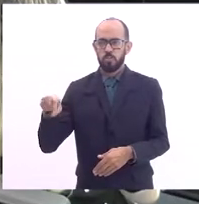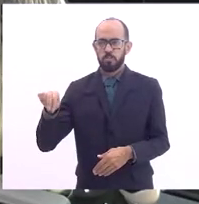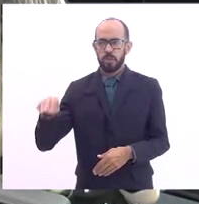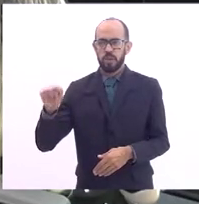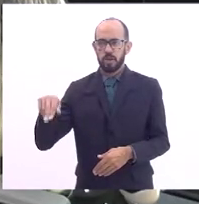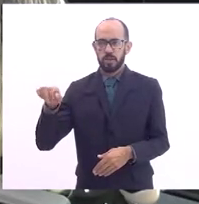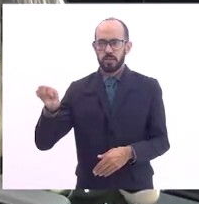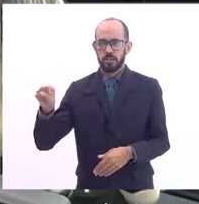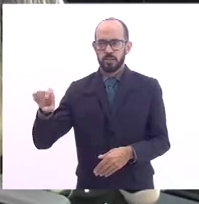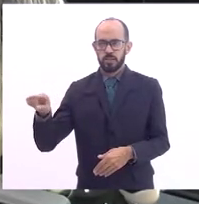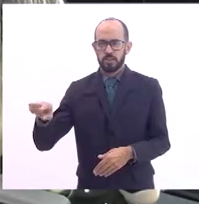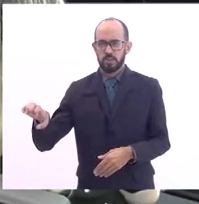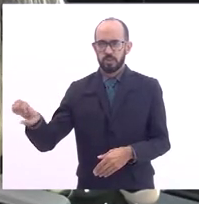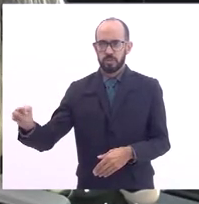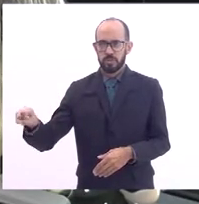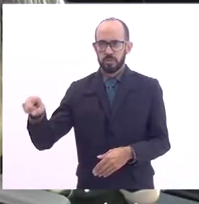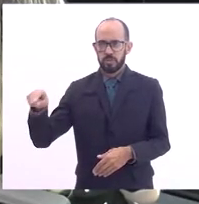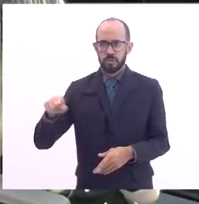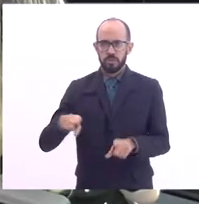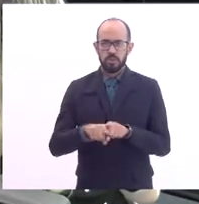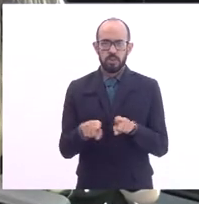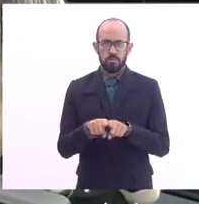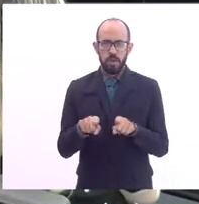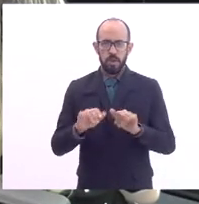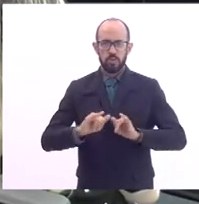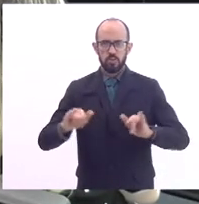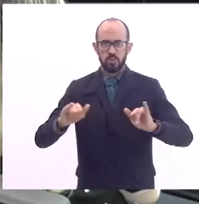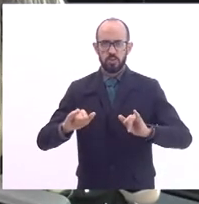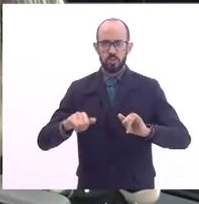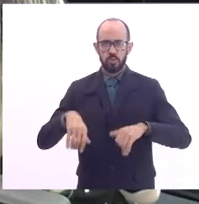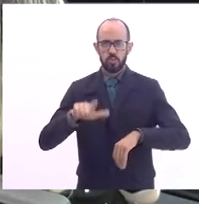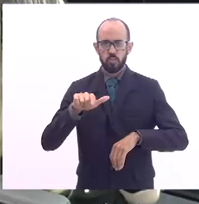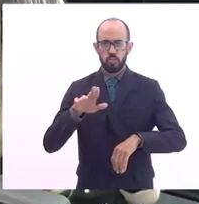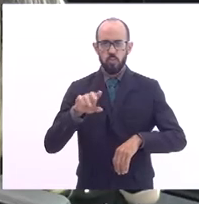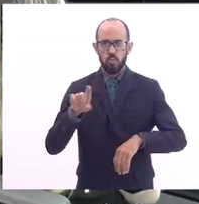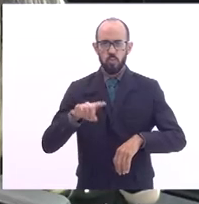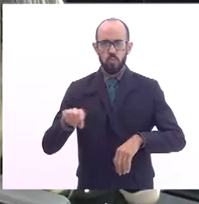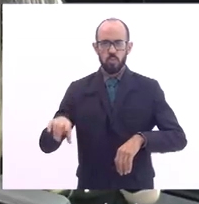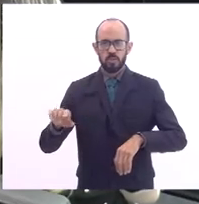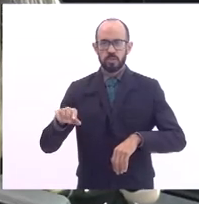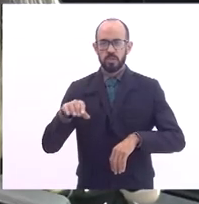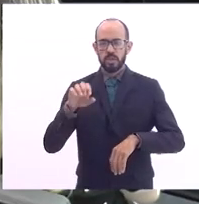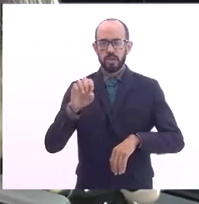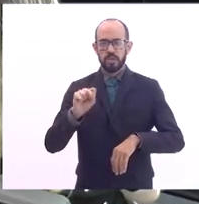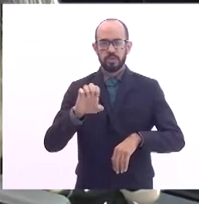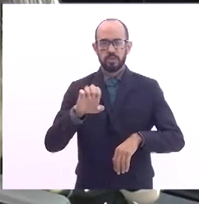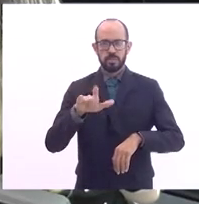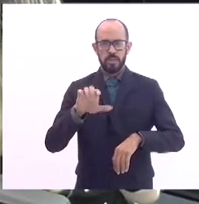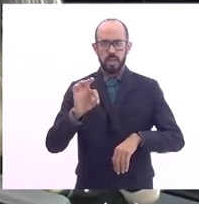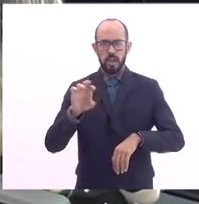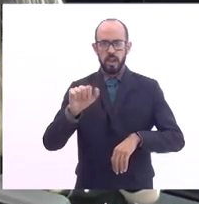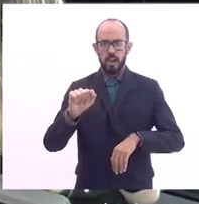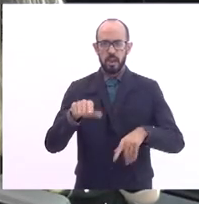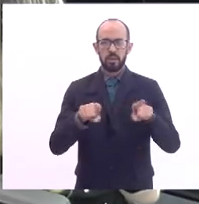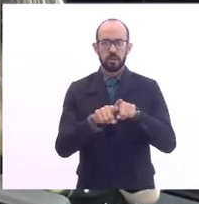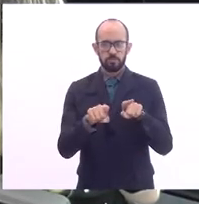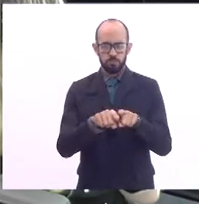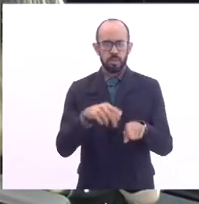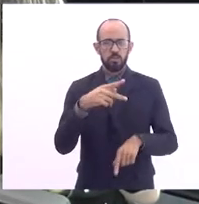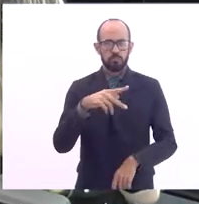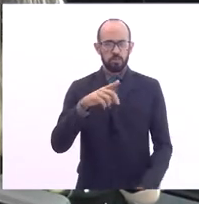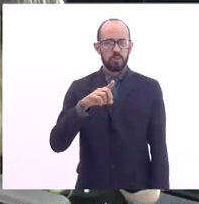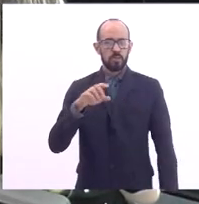anunciando a presença Luiz Carlos Andrade, PDT, e Estela Gaio, também companheira do PDT.